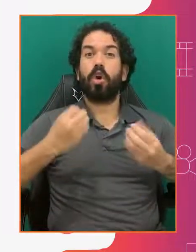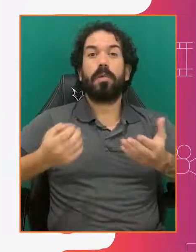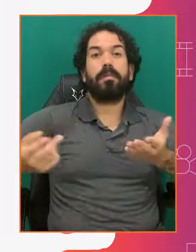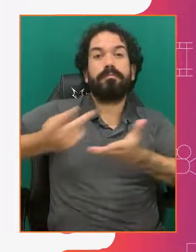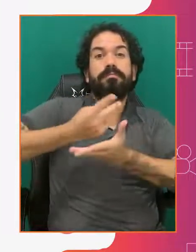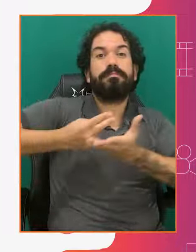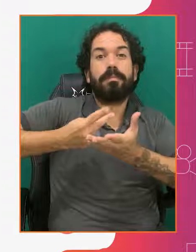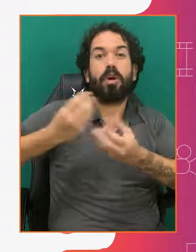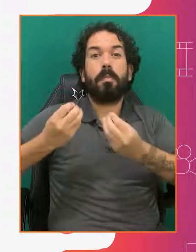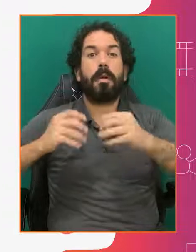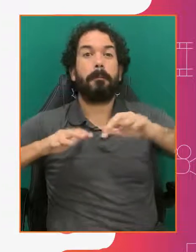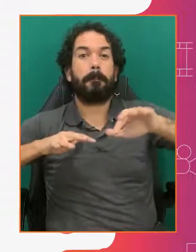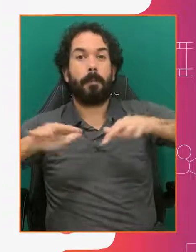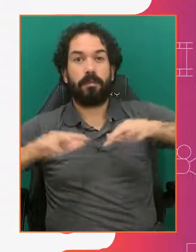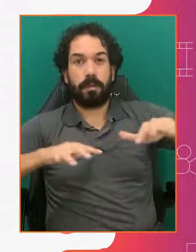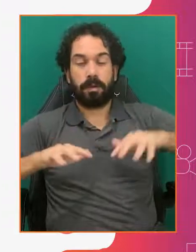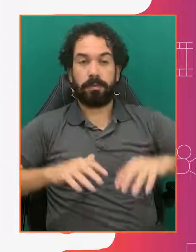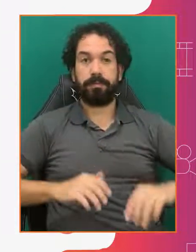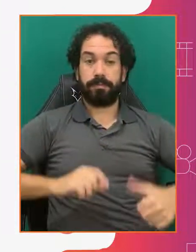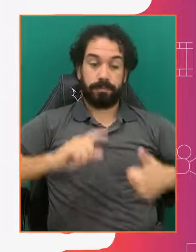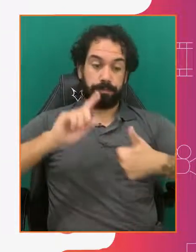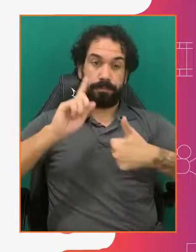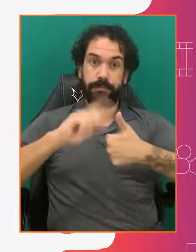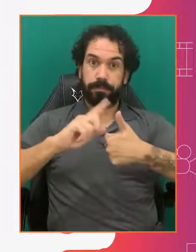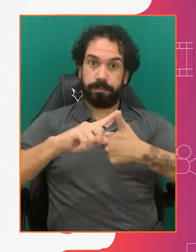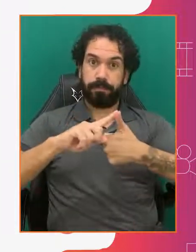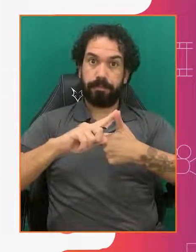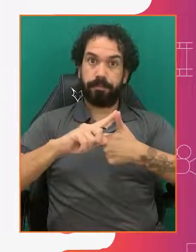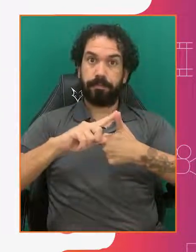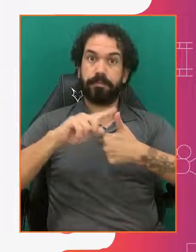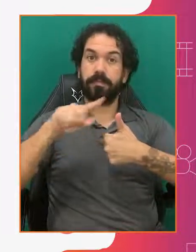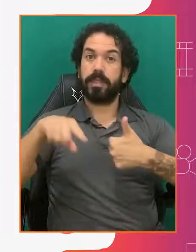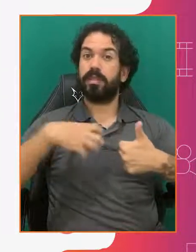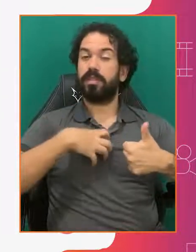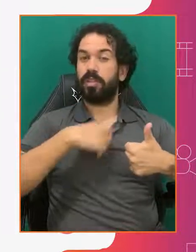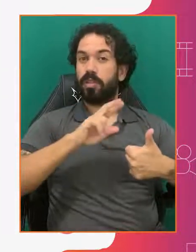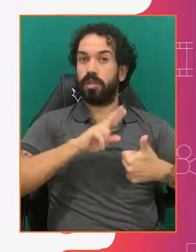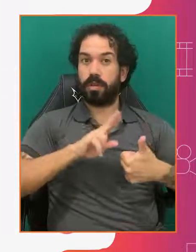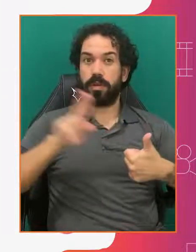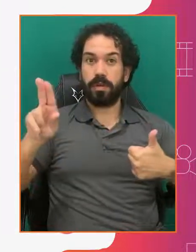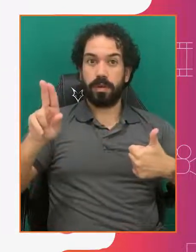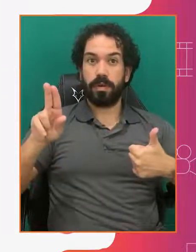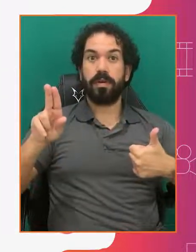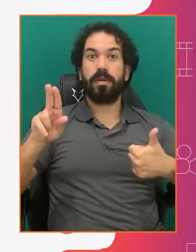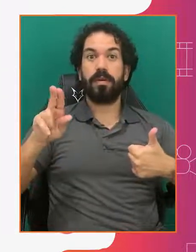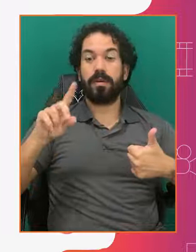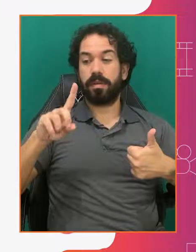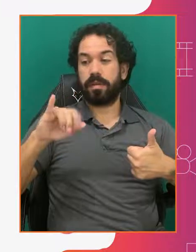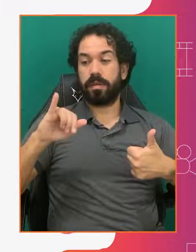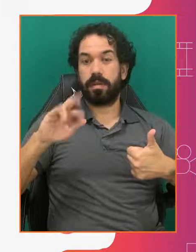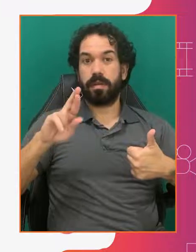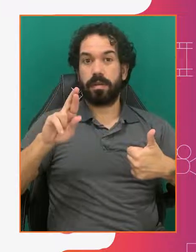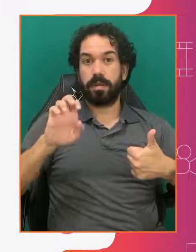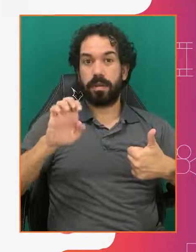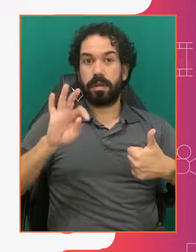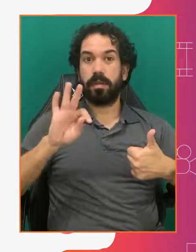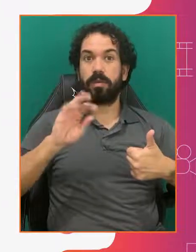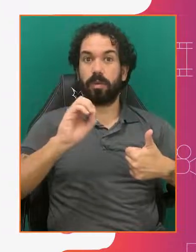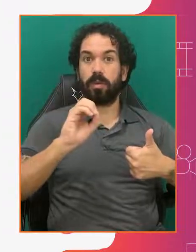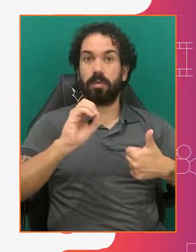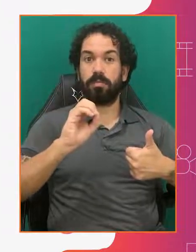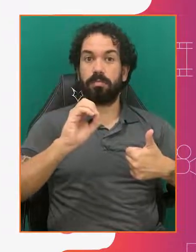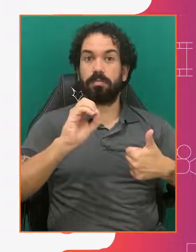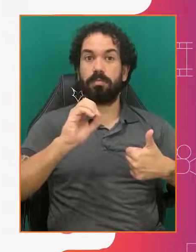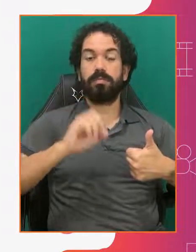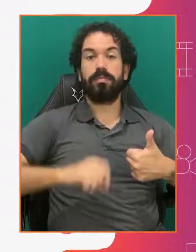de desenhar um movimento. Um deles é o método que nós conhecemos como método direto,